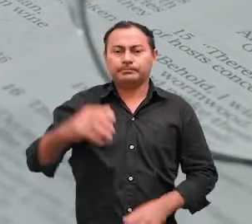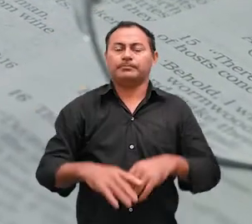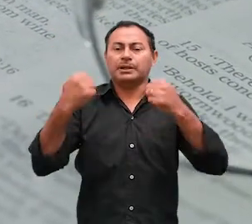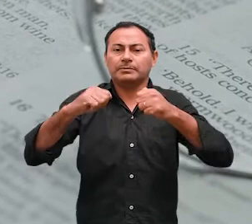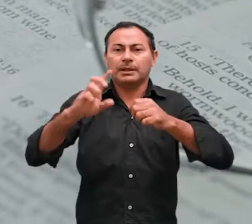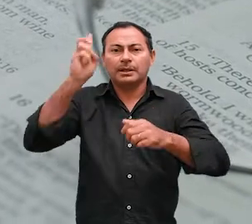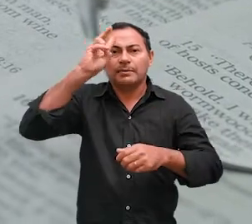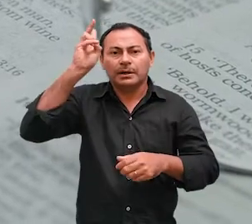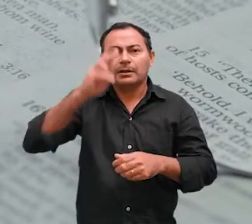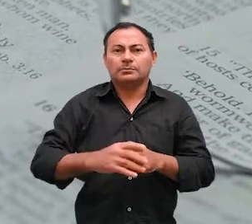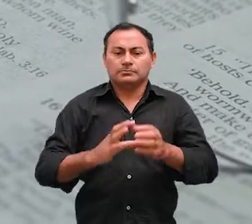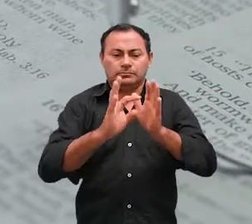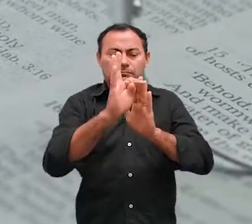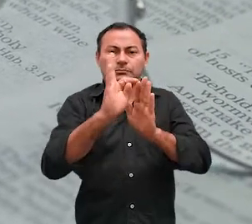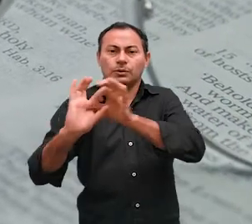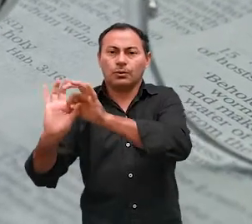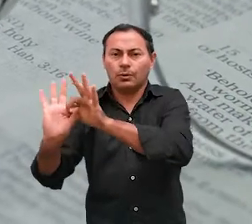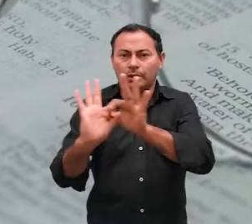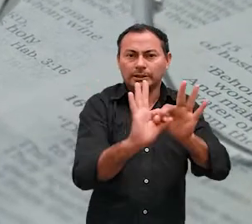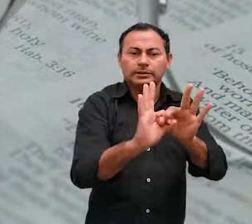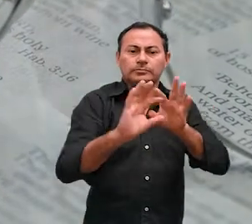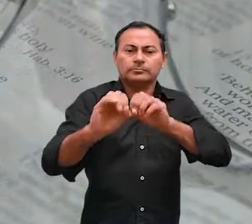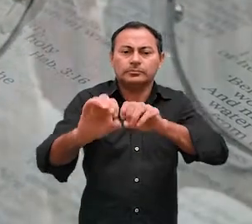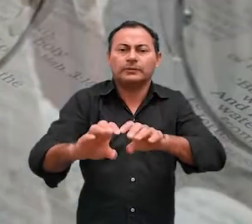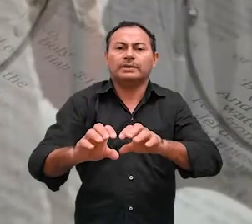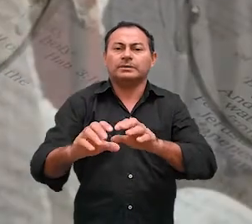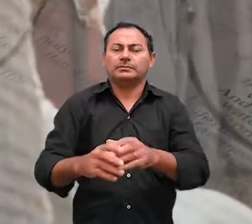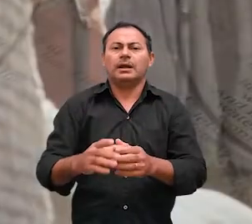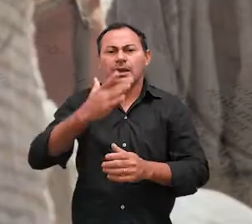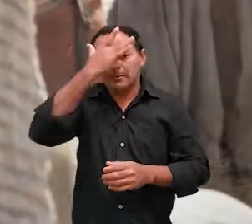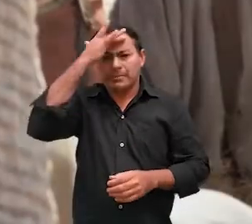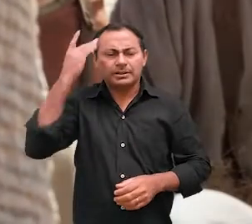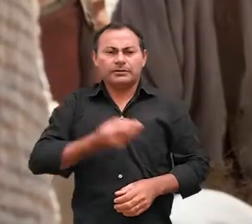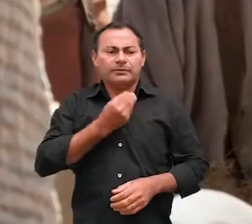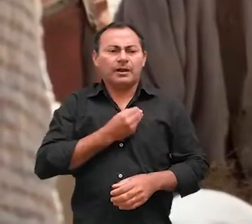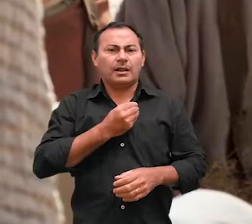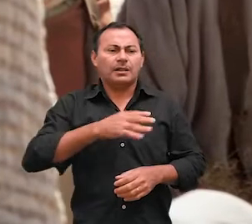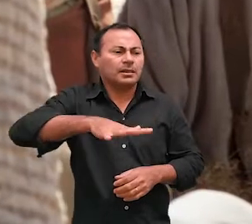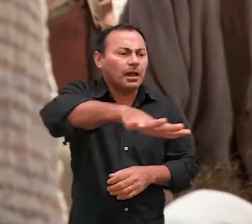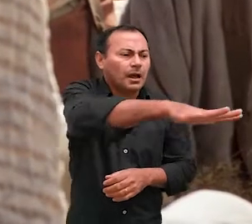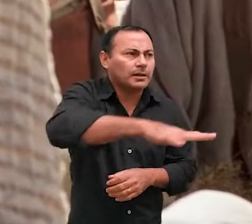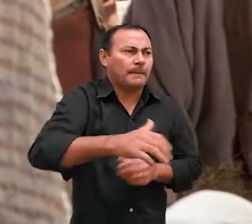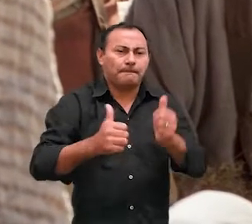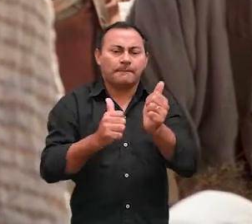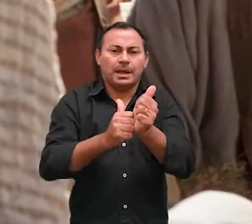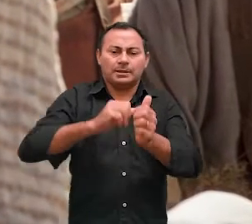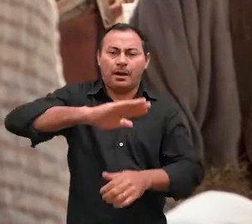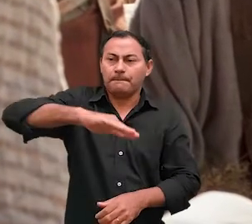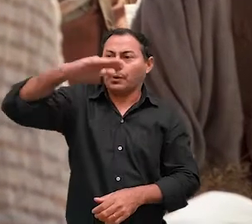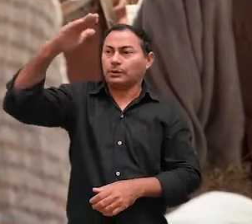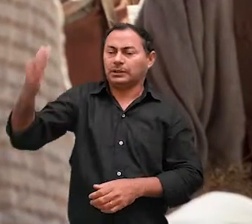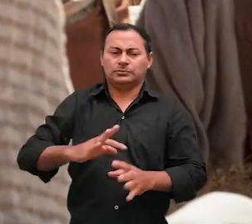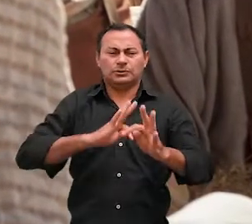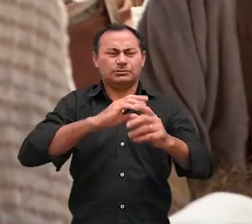devemos nos lembrar do contexto no qual esse ensino foi dado as pessoas estavam em baixo no sopé da montanha